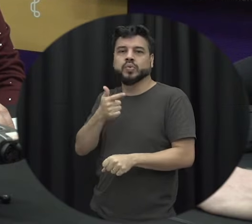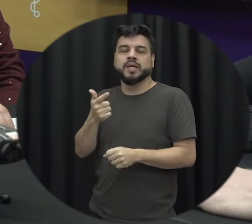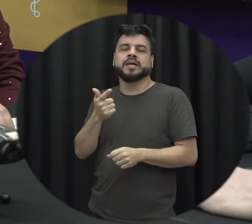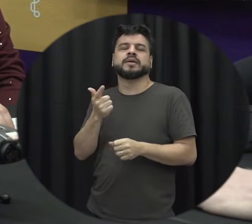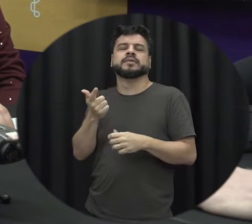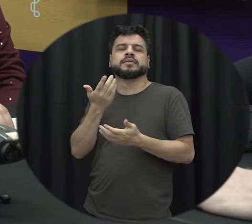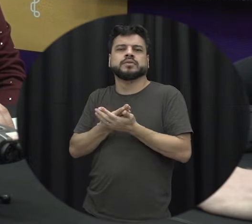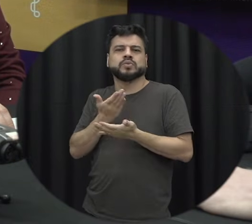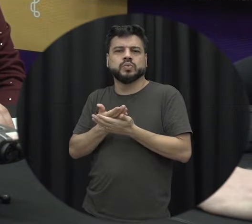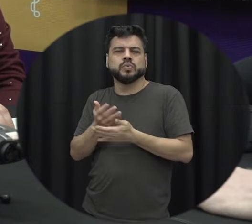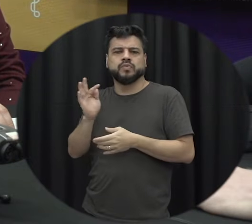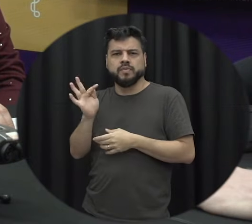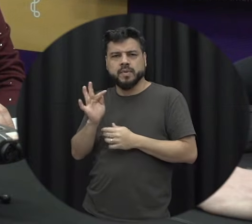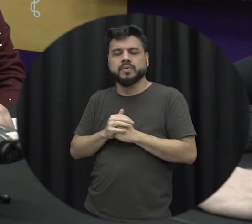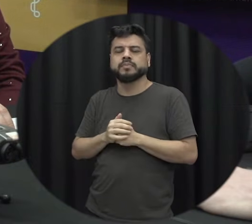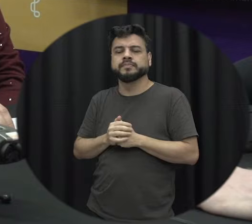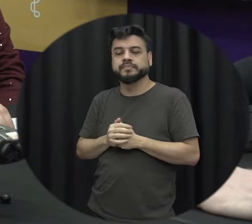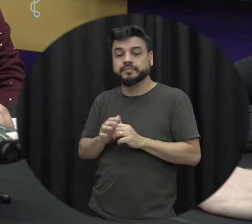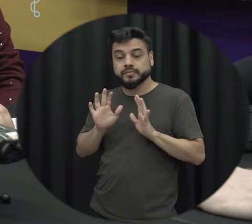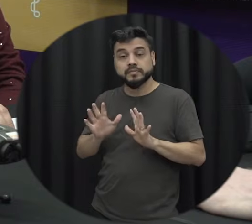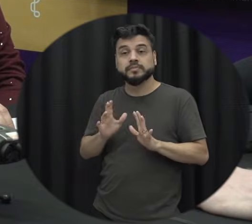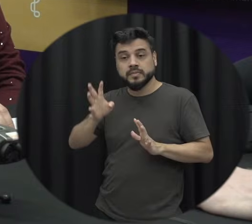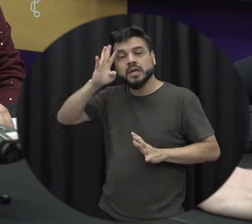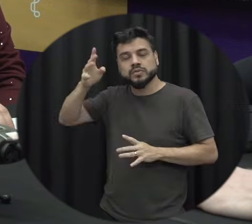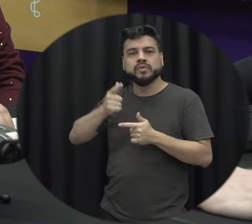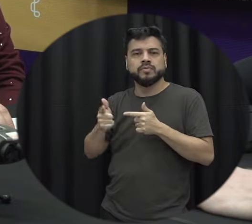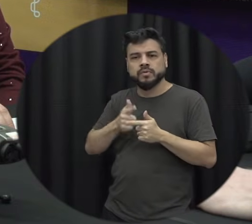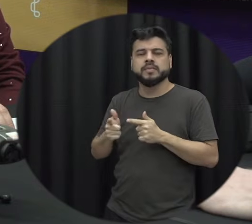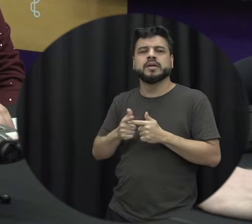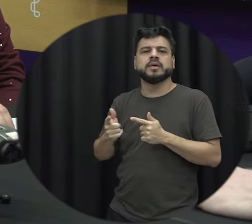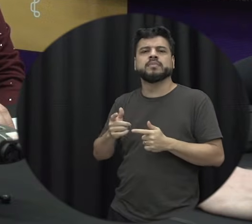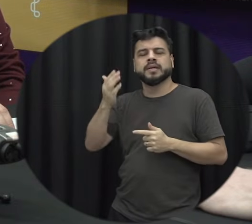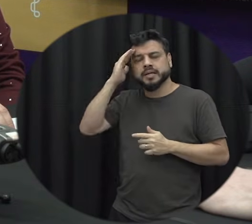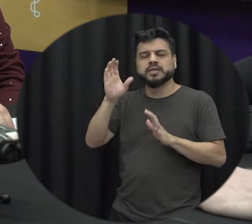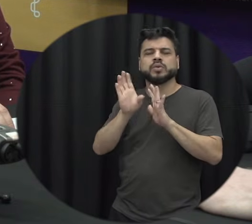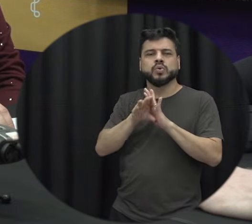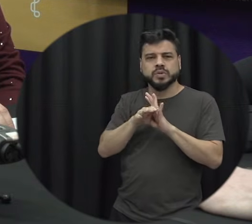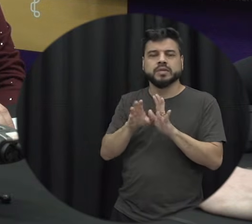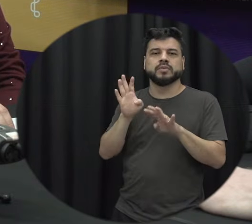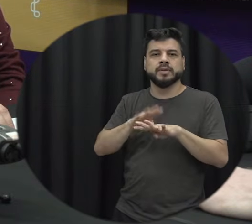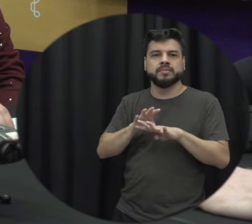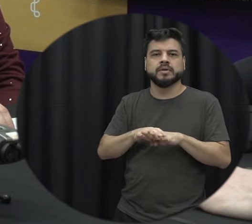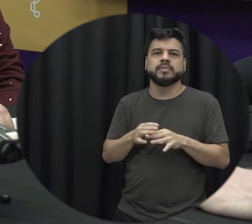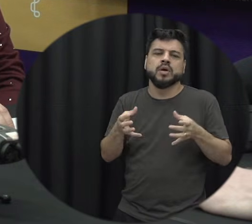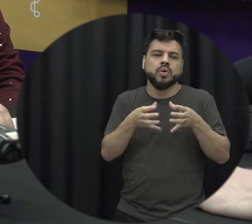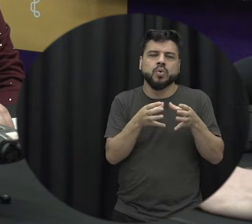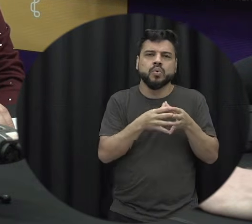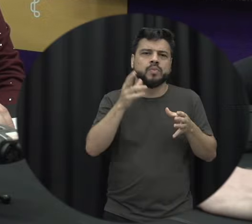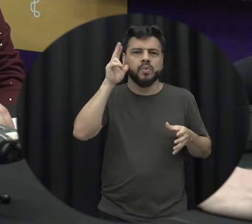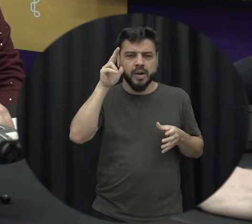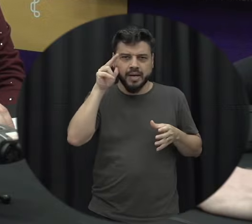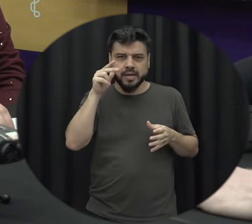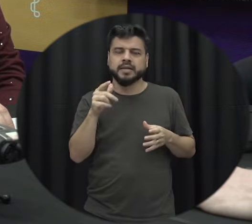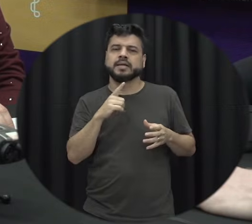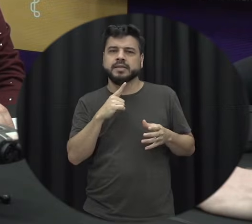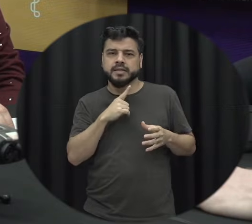conceitos matemáticos ali e resolvem os problemas. E como que o povo guarani lidava com isso? Tem